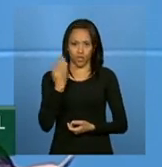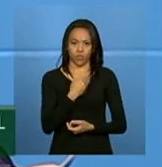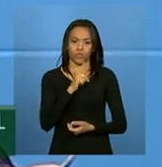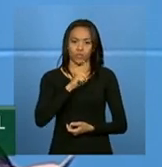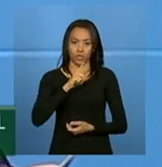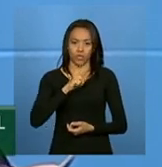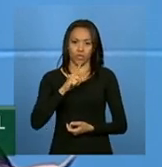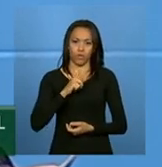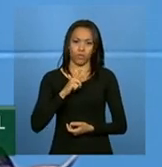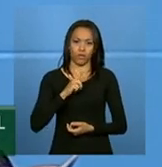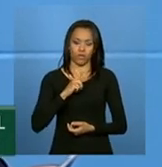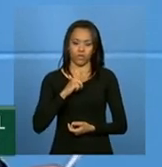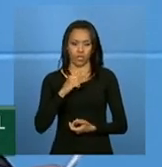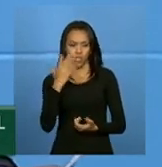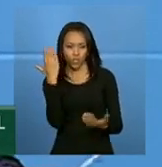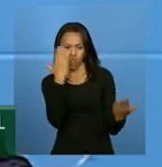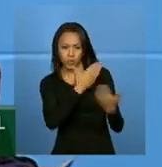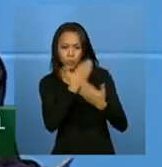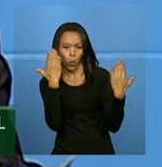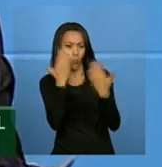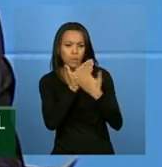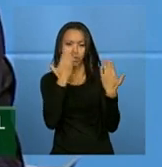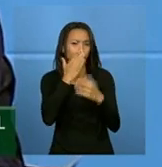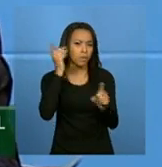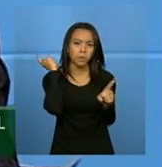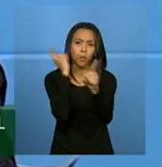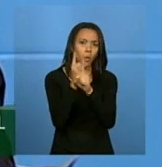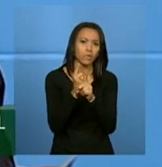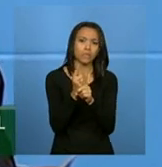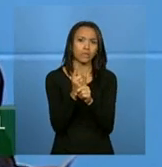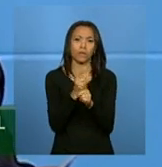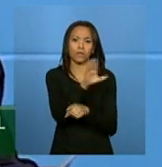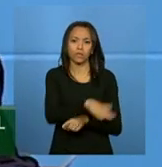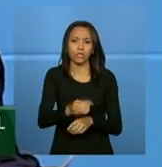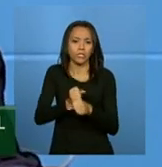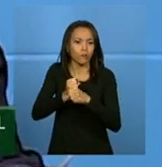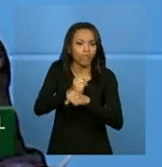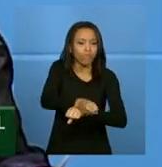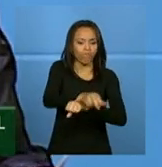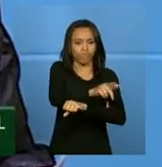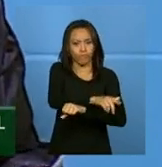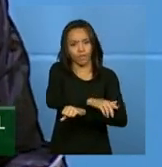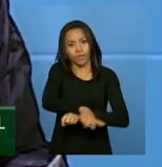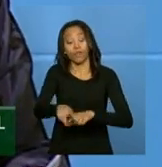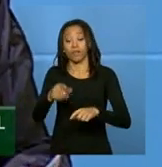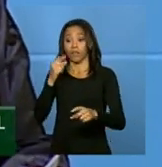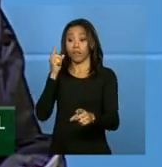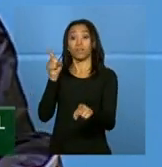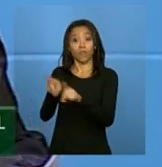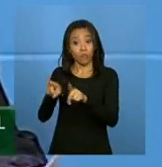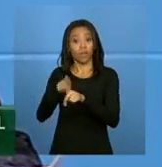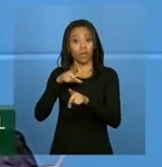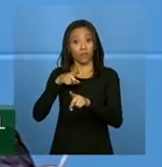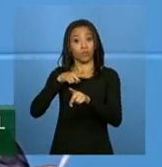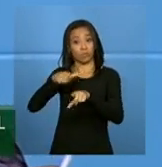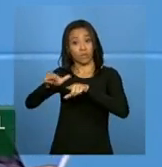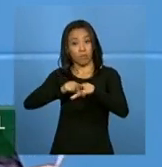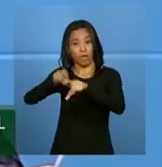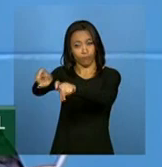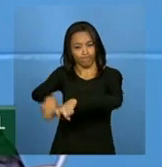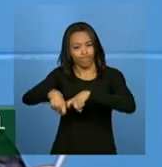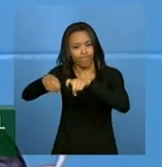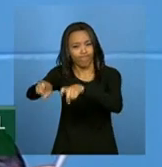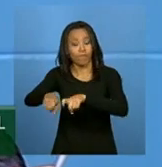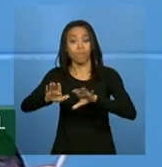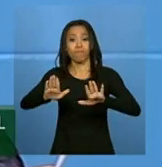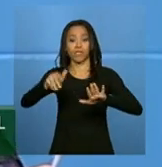crianças invisíveis, onde nós temos o trabalho doméstico, onde nós temos o trabalho agrícola. Mas, no Brasil, nós estamos